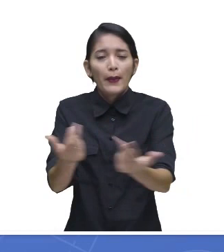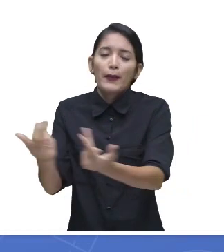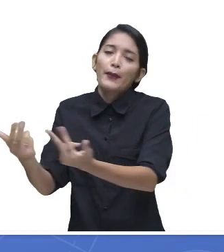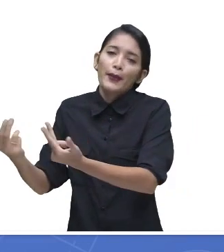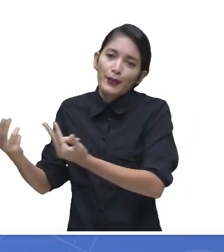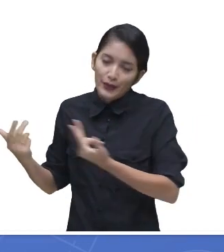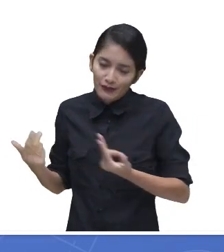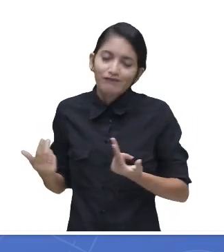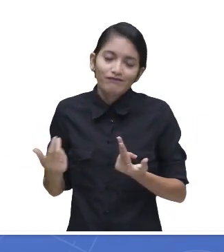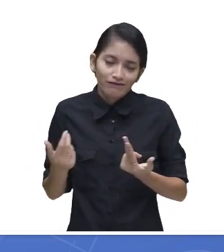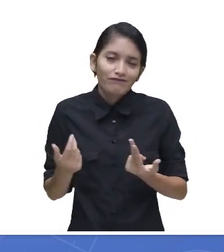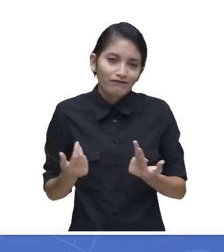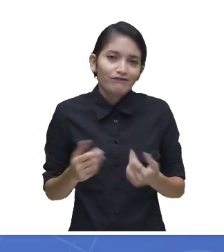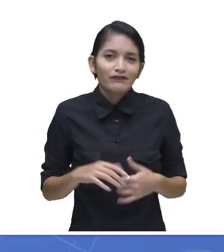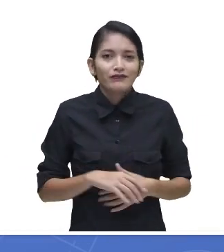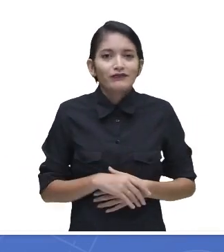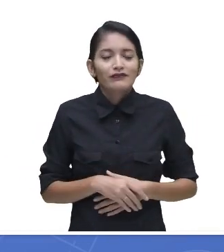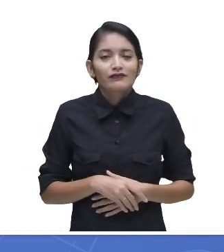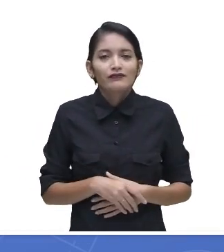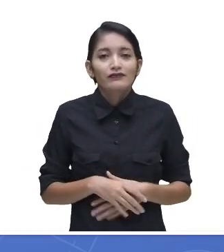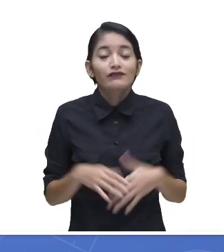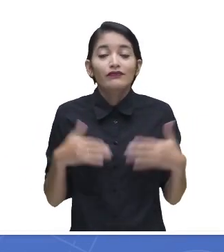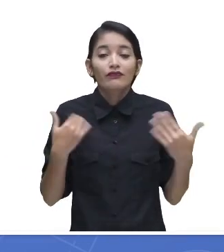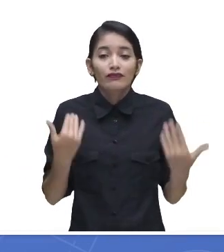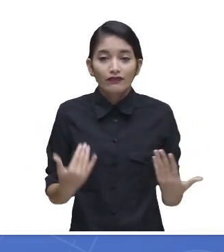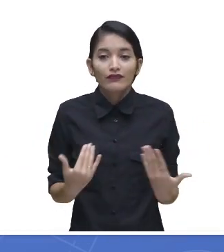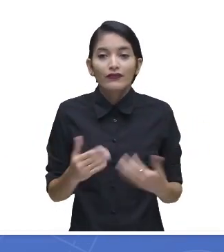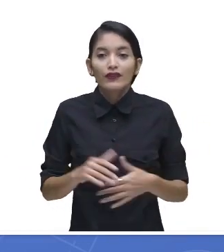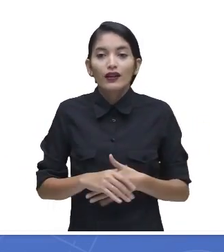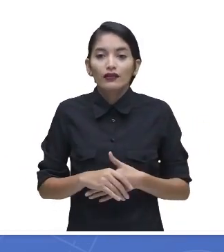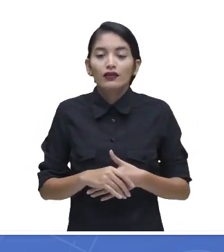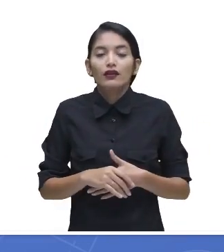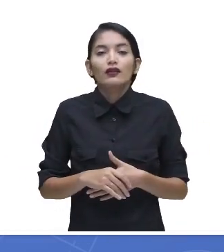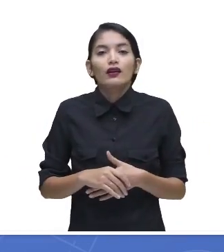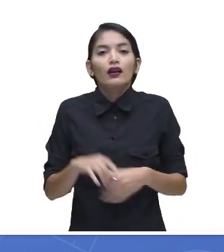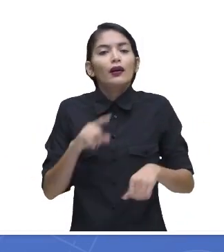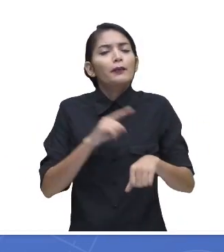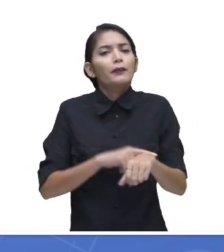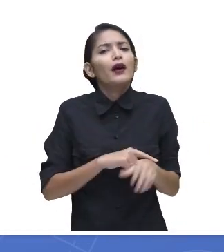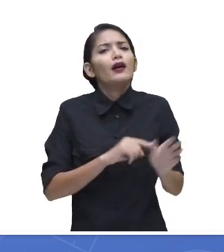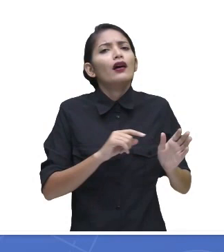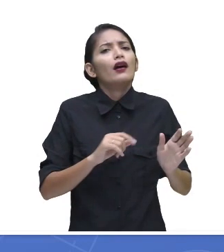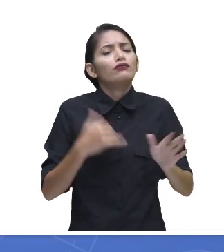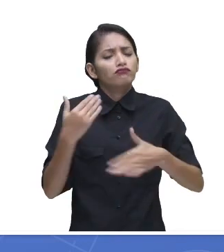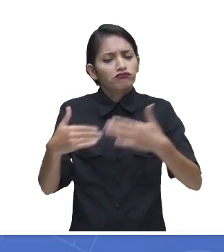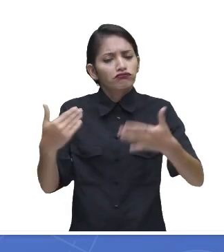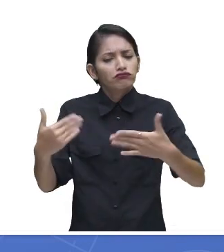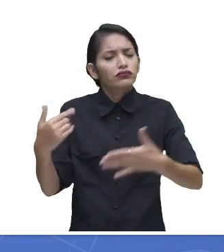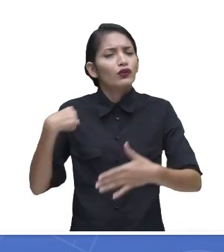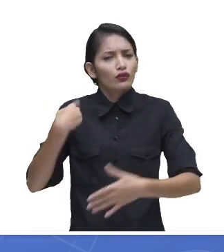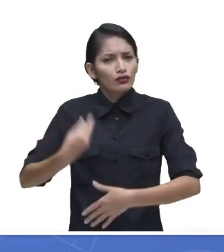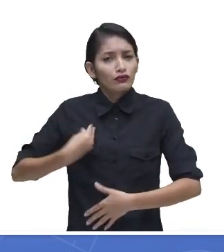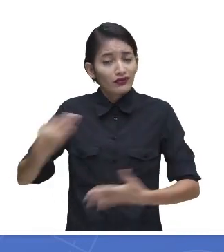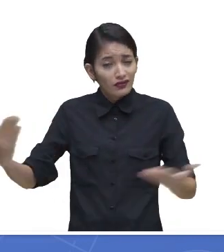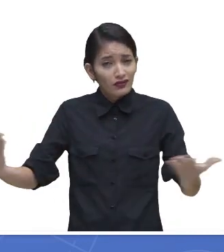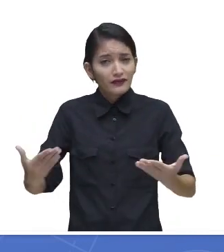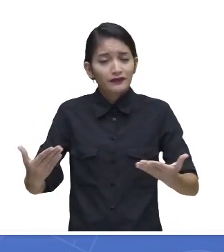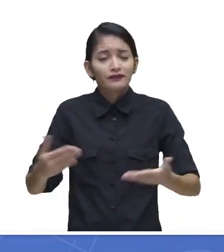coisas negativas, não é isso? Então, é o tempo que vivemos, é o momento que vivemos, é o momento